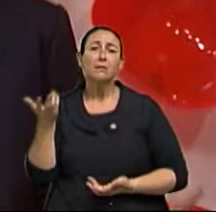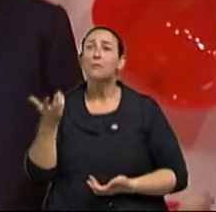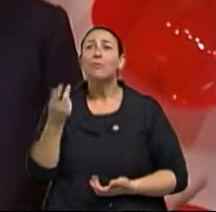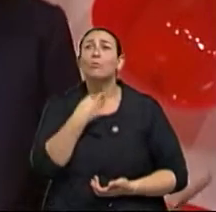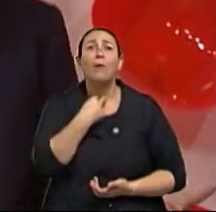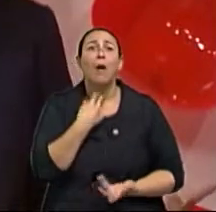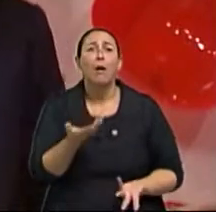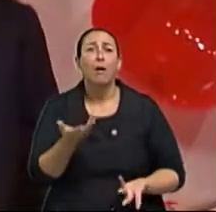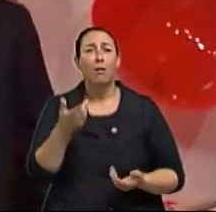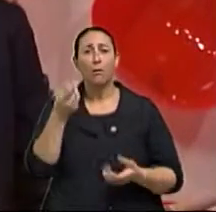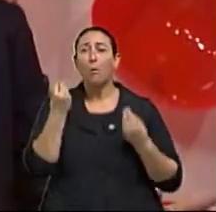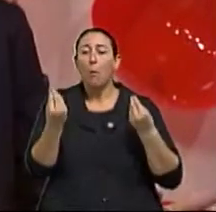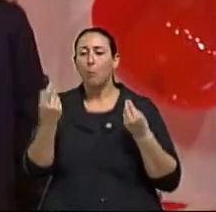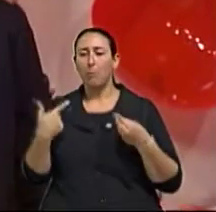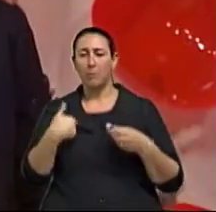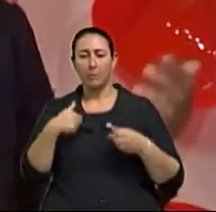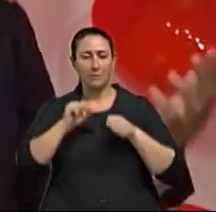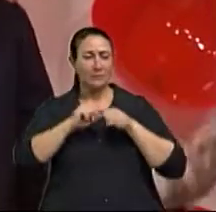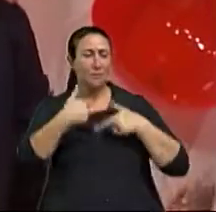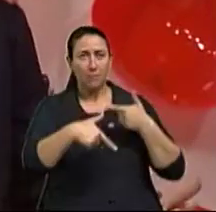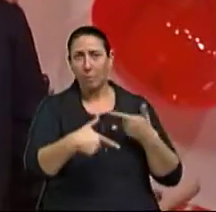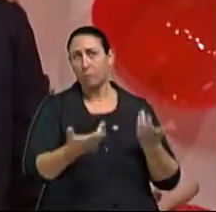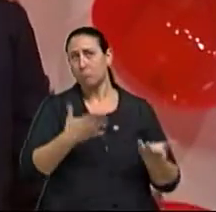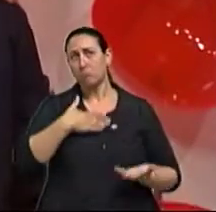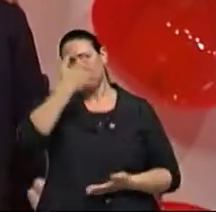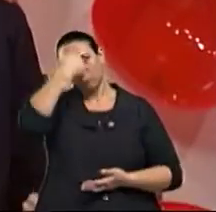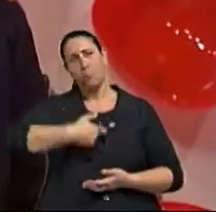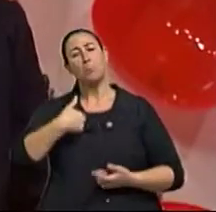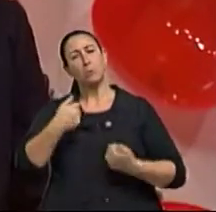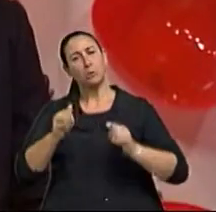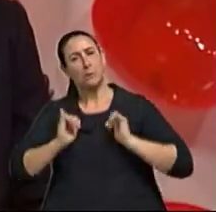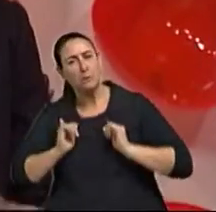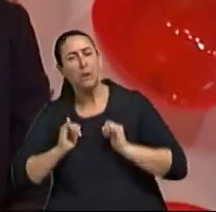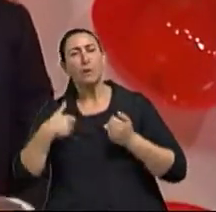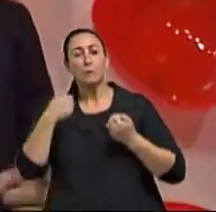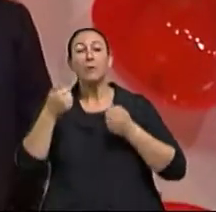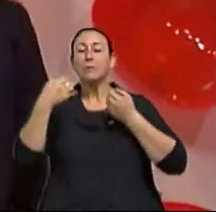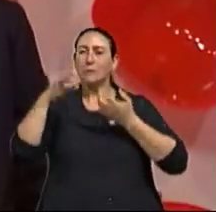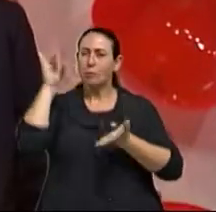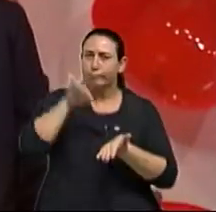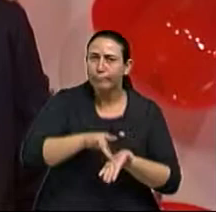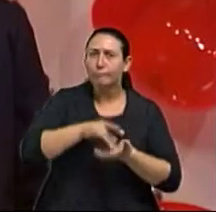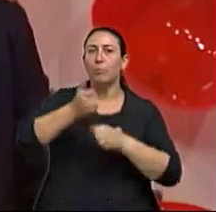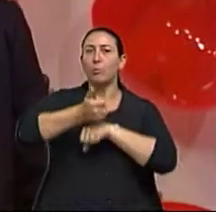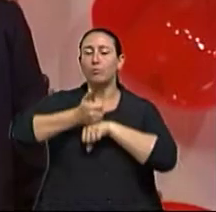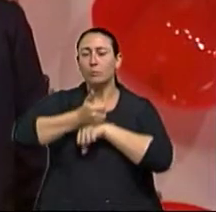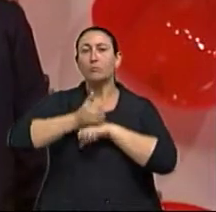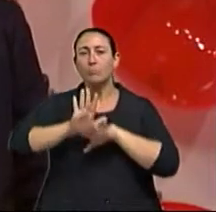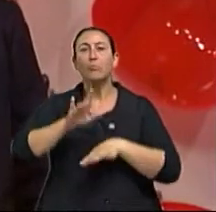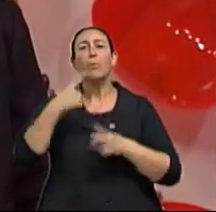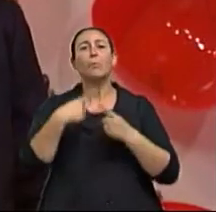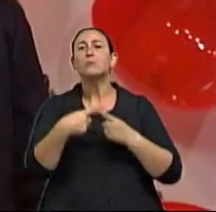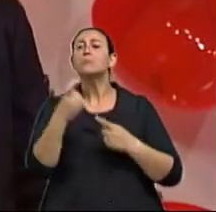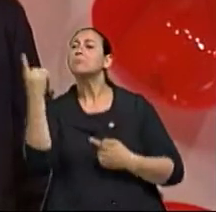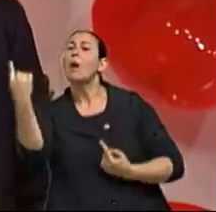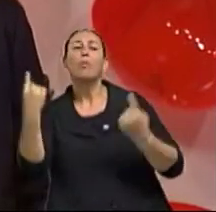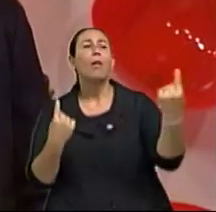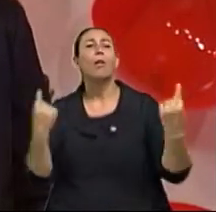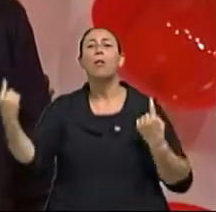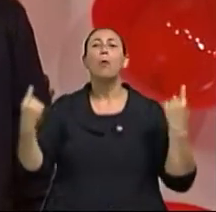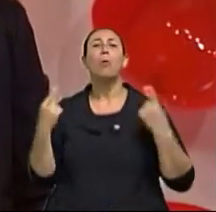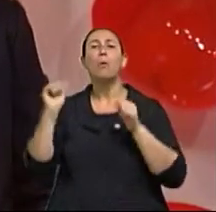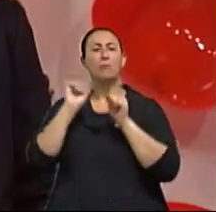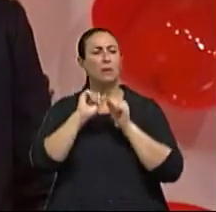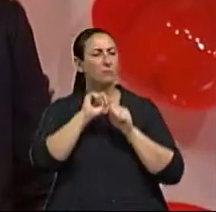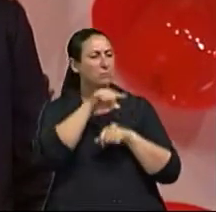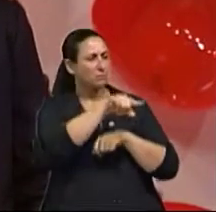bem o trabalho. E depois, o segundo pré-requisito é ter uma formação. Nós temos que regulamentar a formação. Porque hoje, cada um faz do jeito que